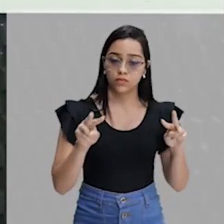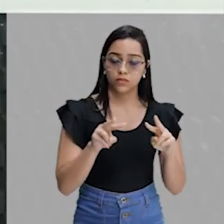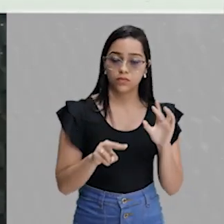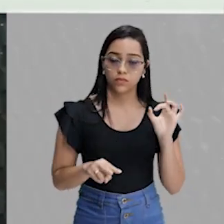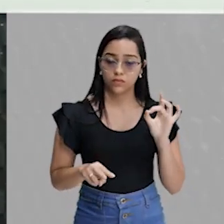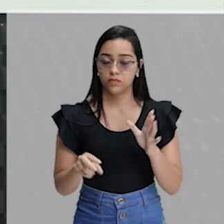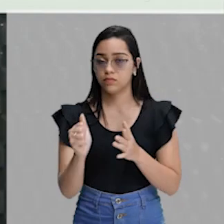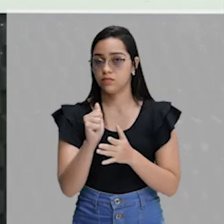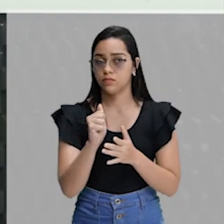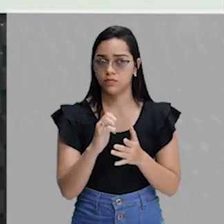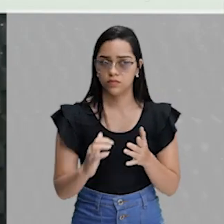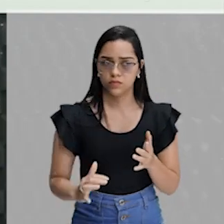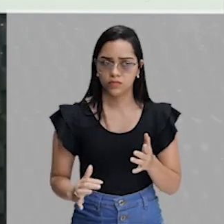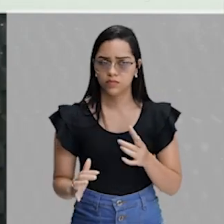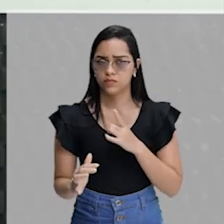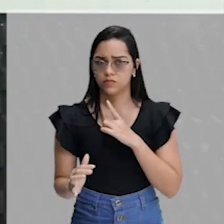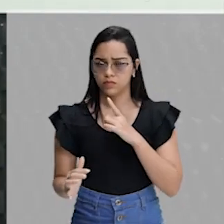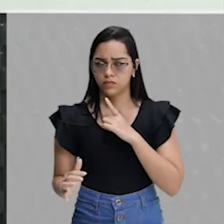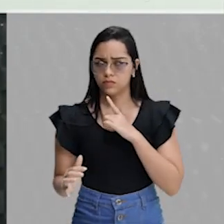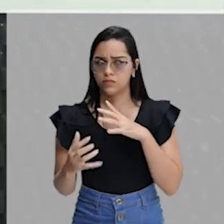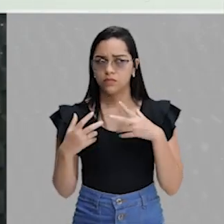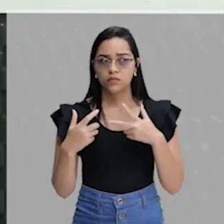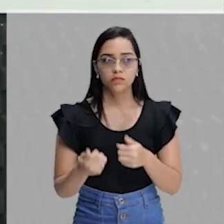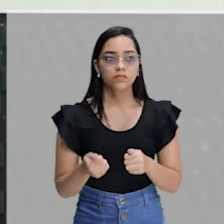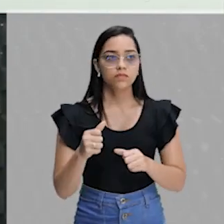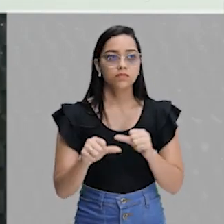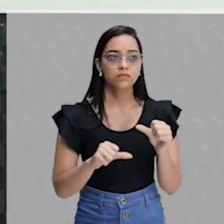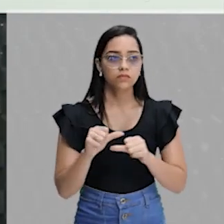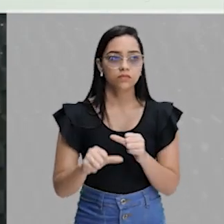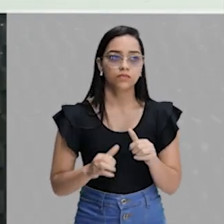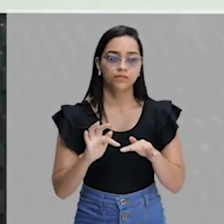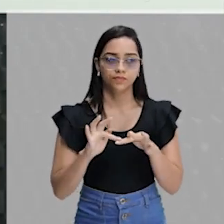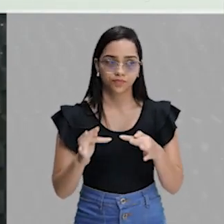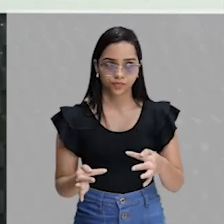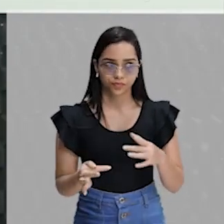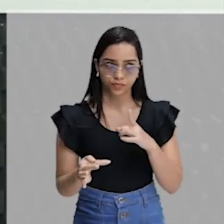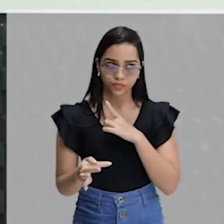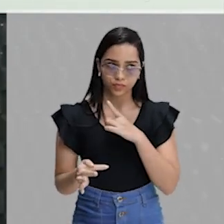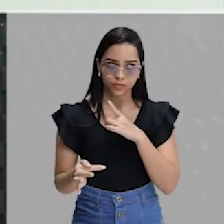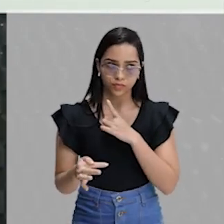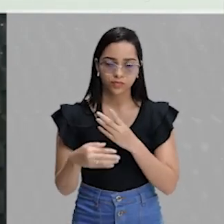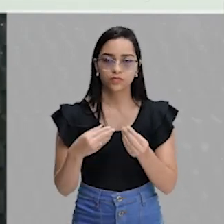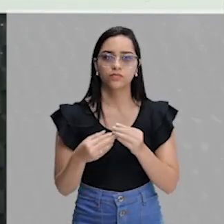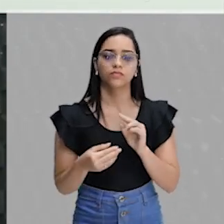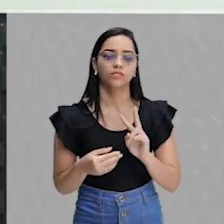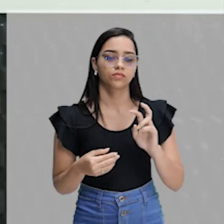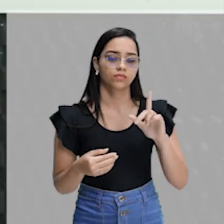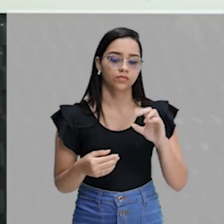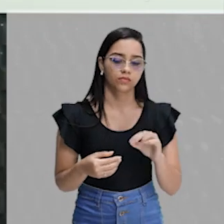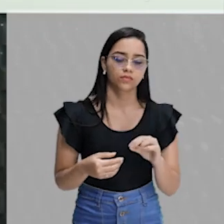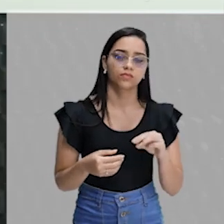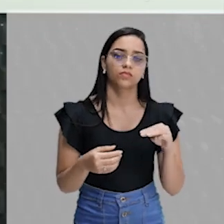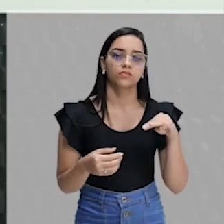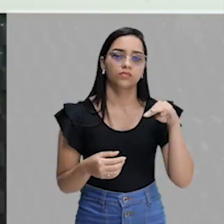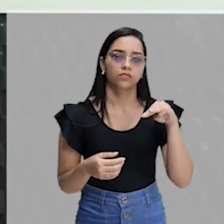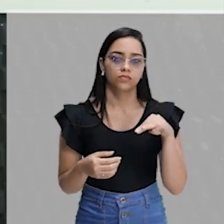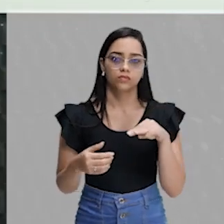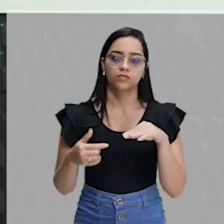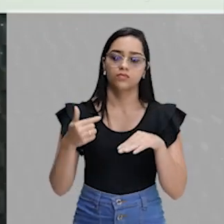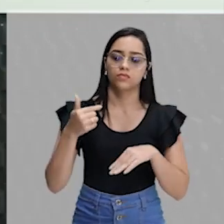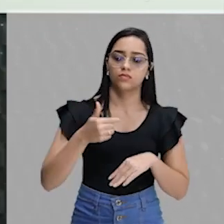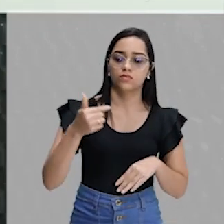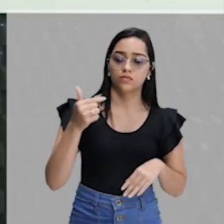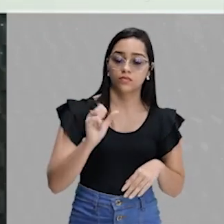as unidades, certo? Fazendo aquelas transformações simples, não é isso? Como é velocidade ao quadrado, é massa ao quadrado sobre